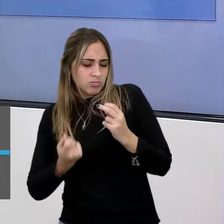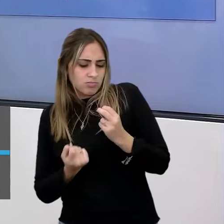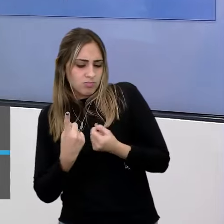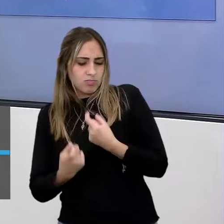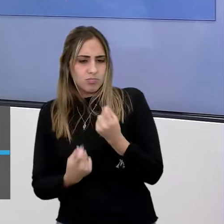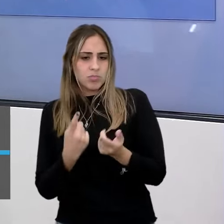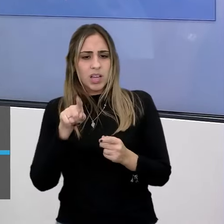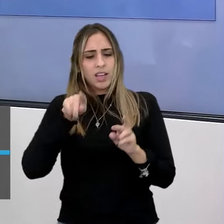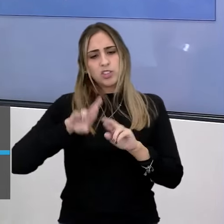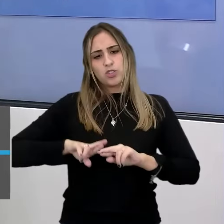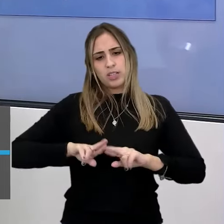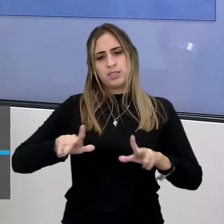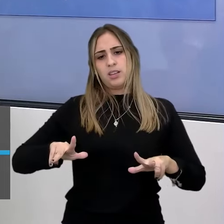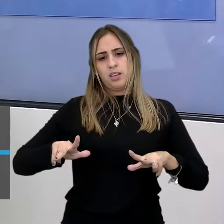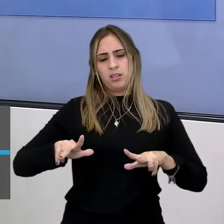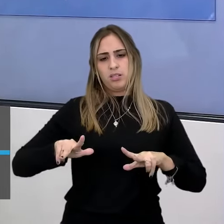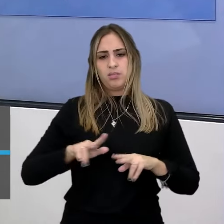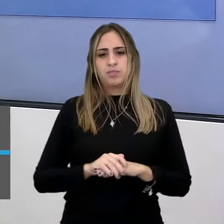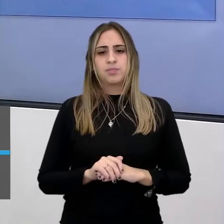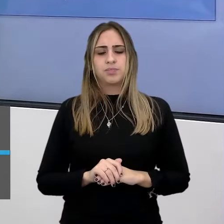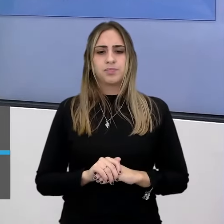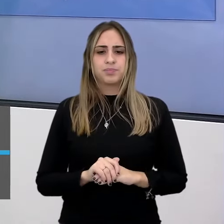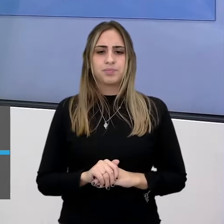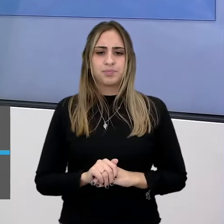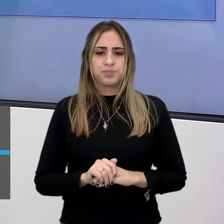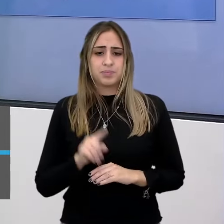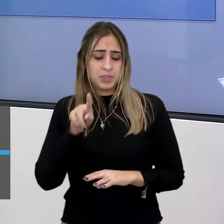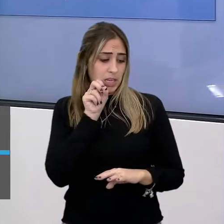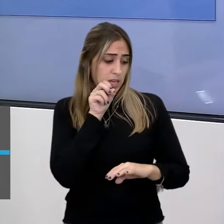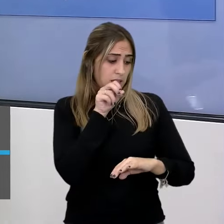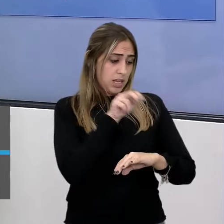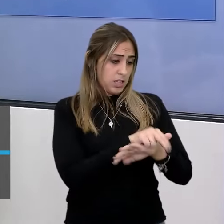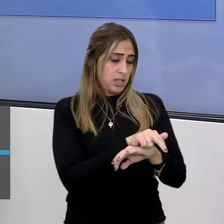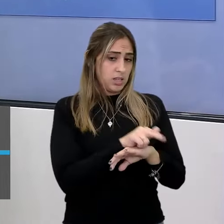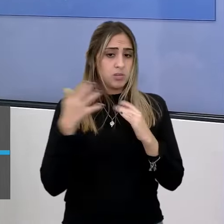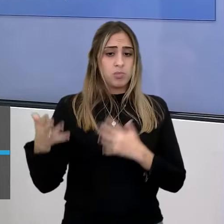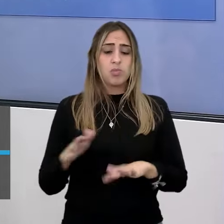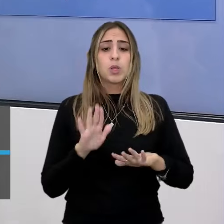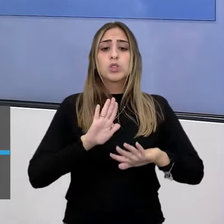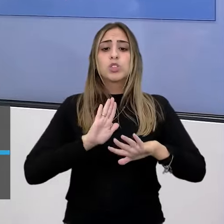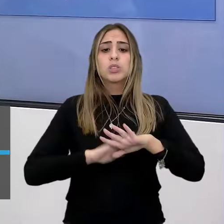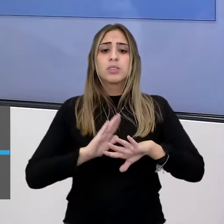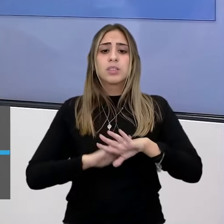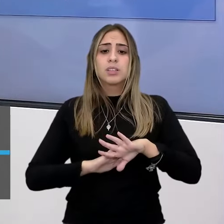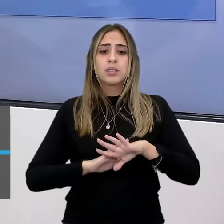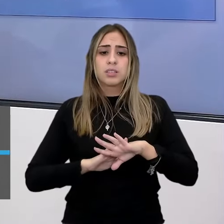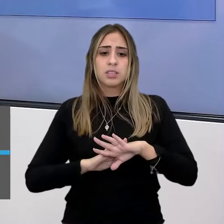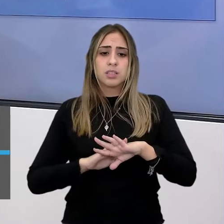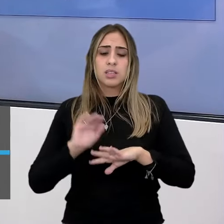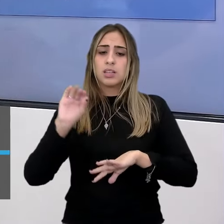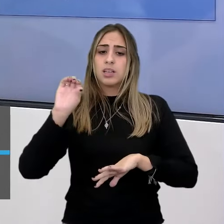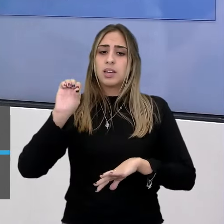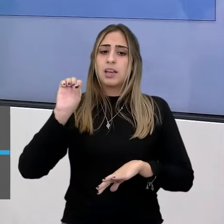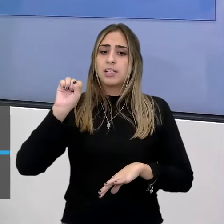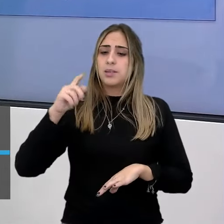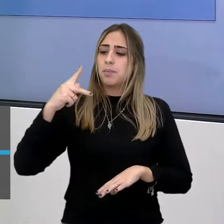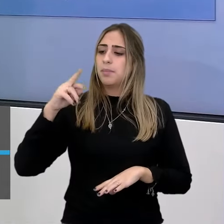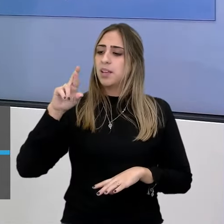já são diferenciadas ele entra no movimento que a gente chama de expressionismo